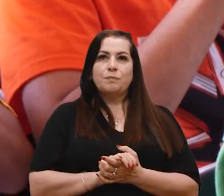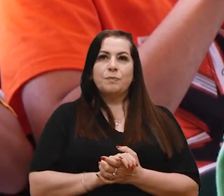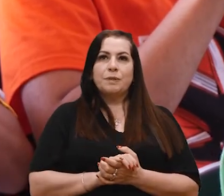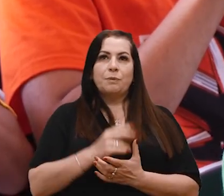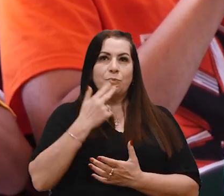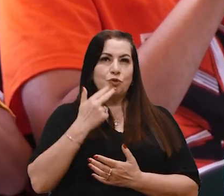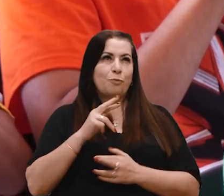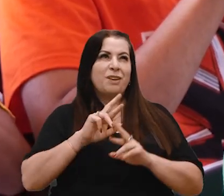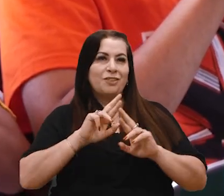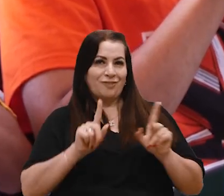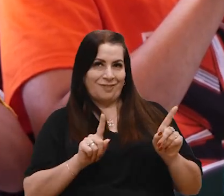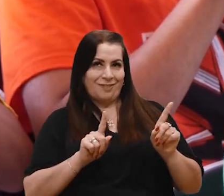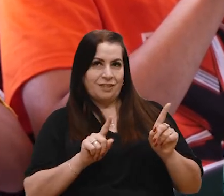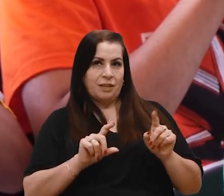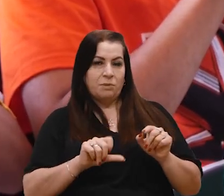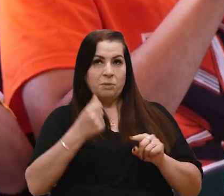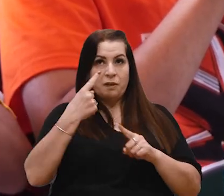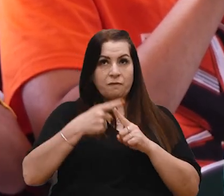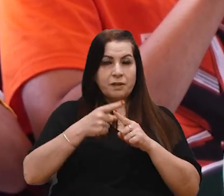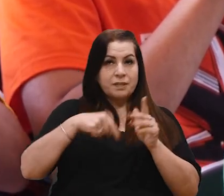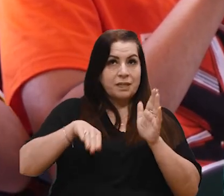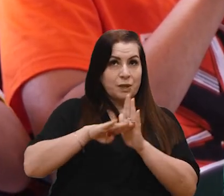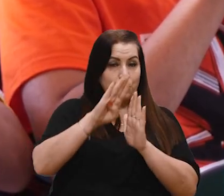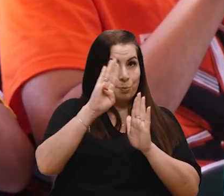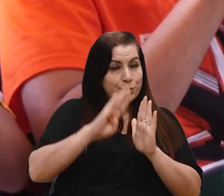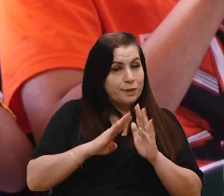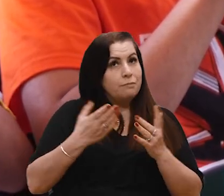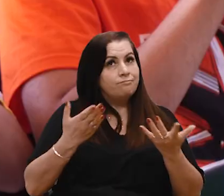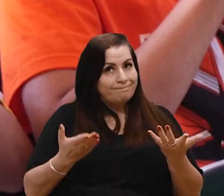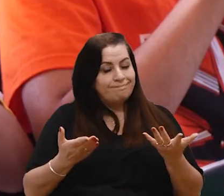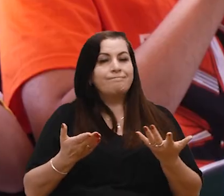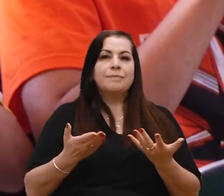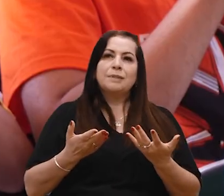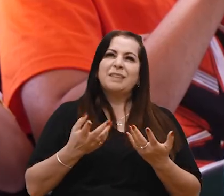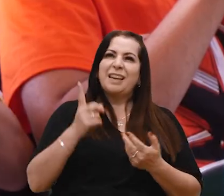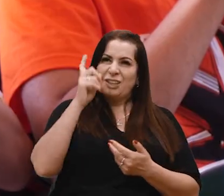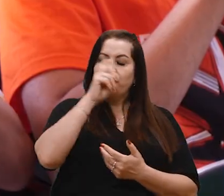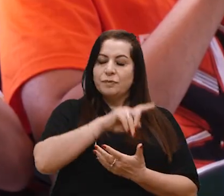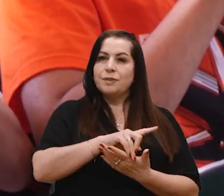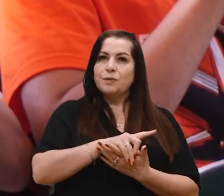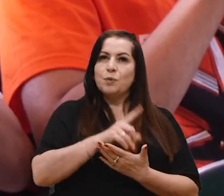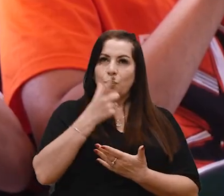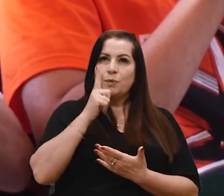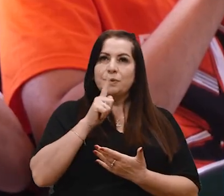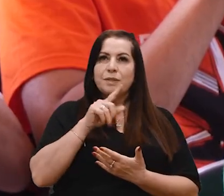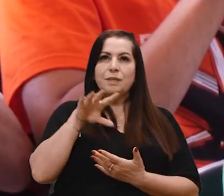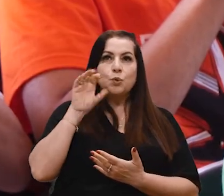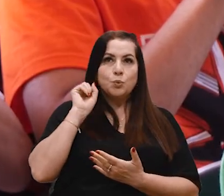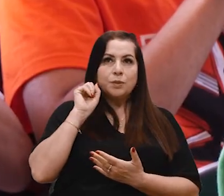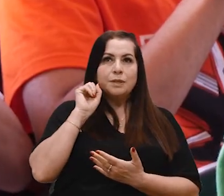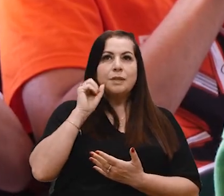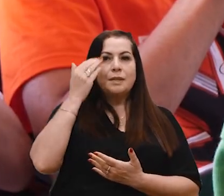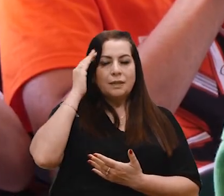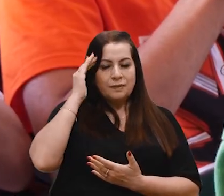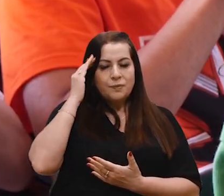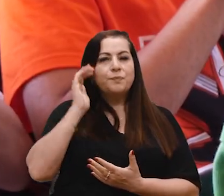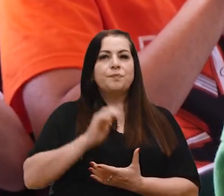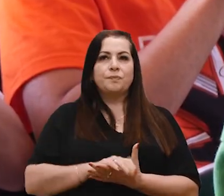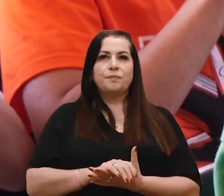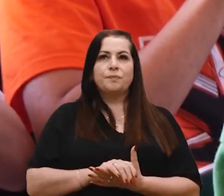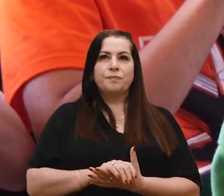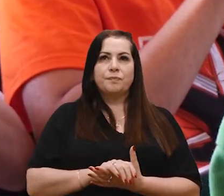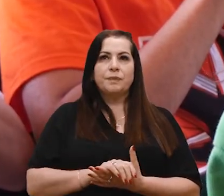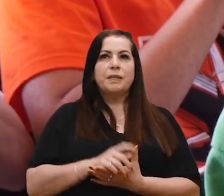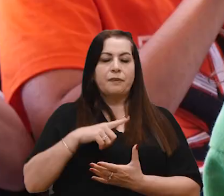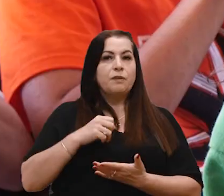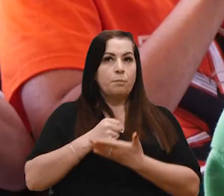como é um idioma diferente, era a minha primeira vez aqui no Brasil, então era bem difícil conseguir escutar e